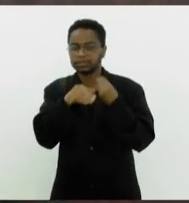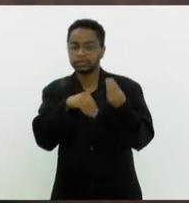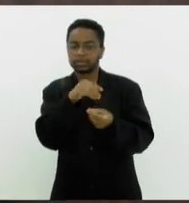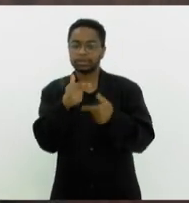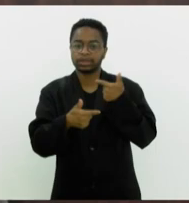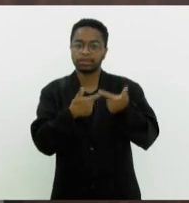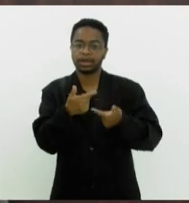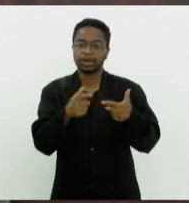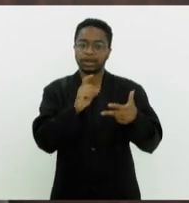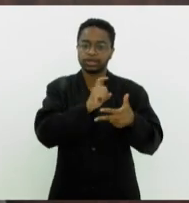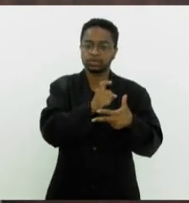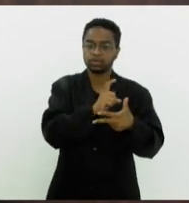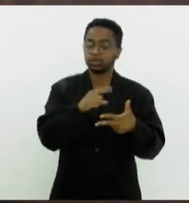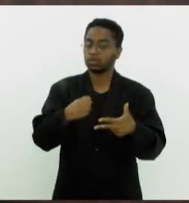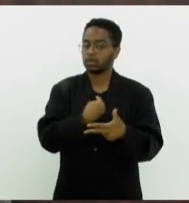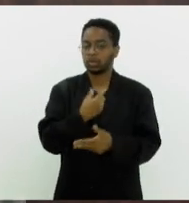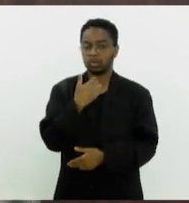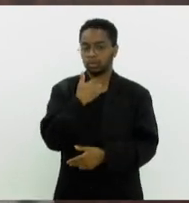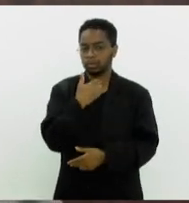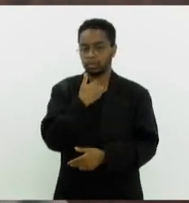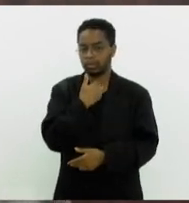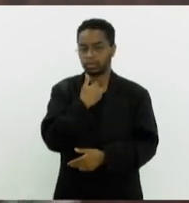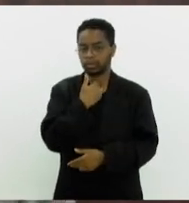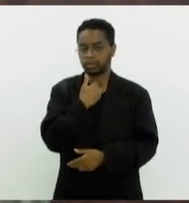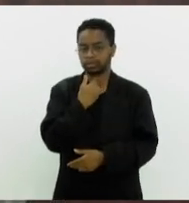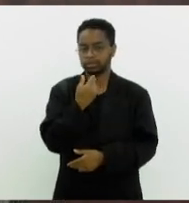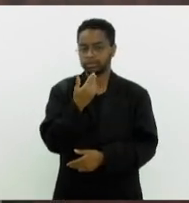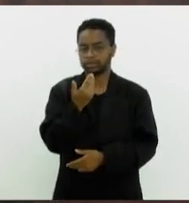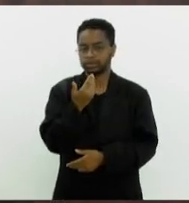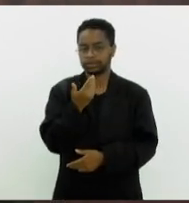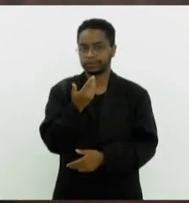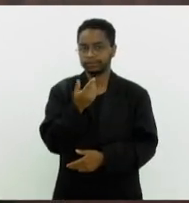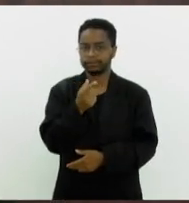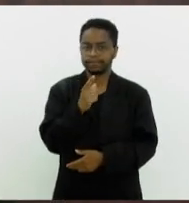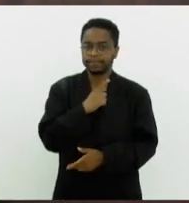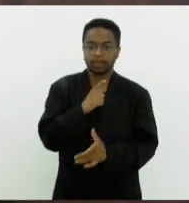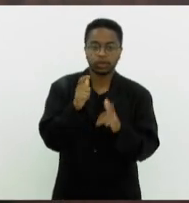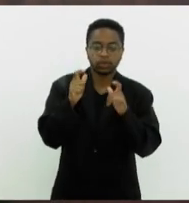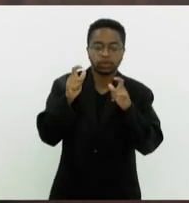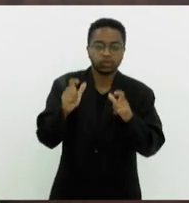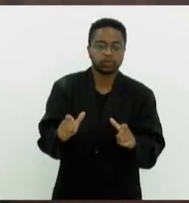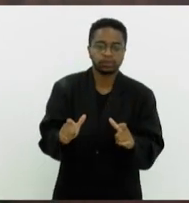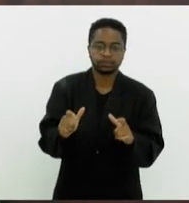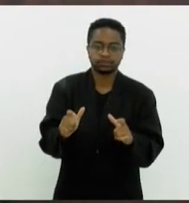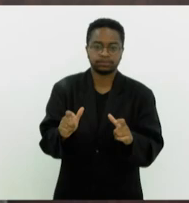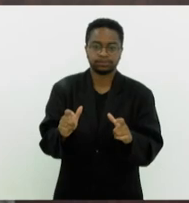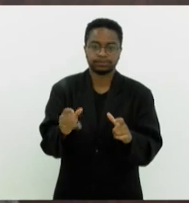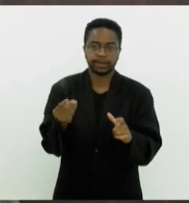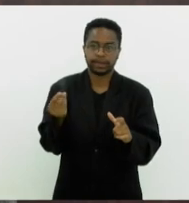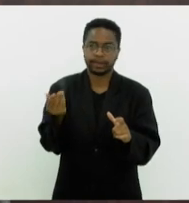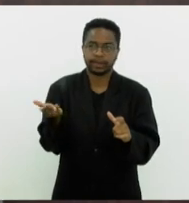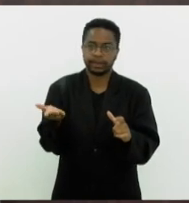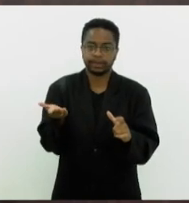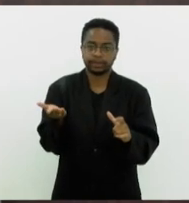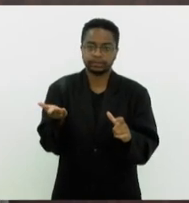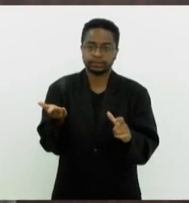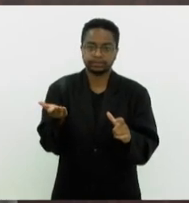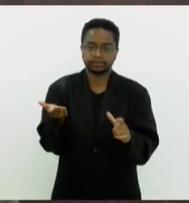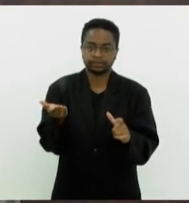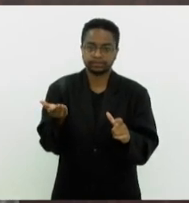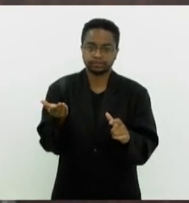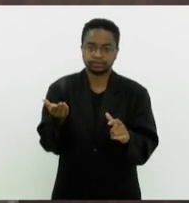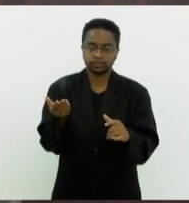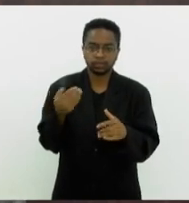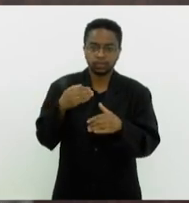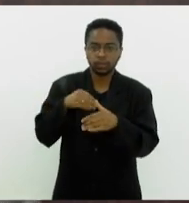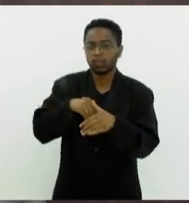pode executar, não pode ter ali um ambiente para poder ter a guarda de